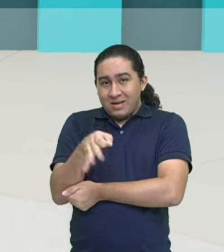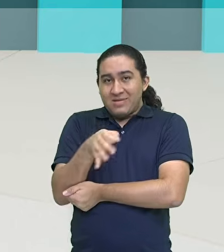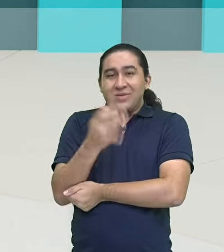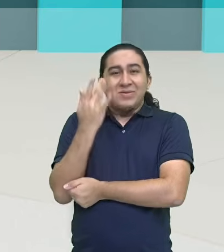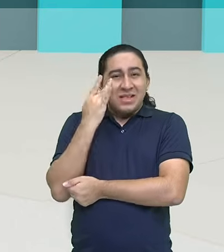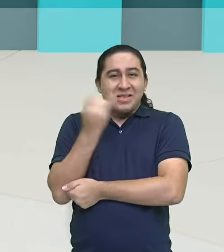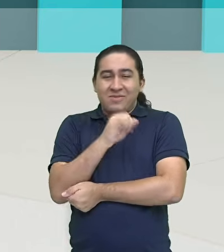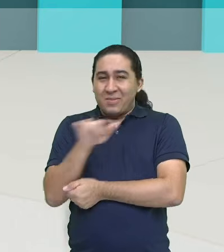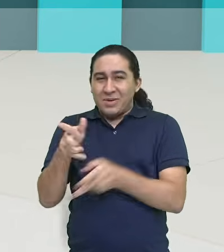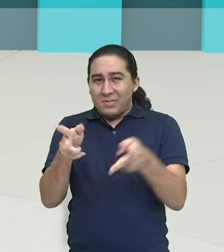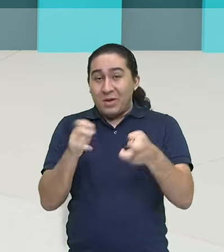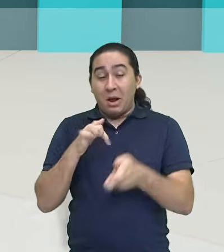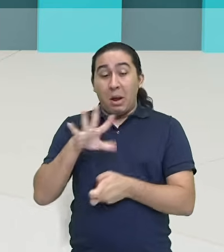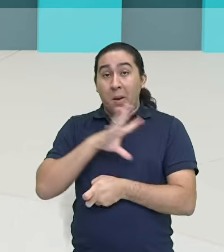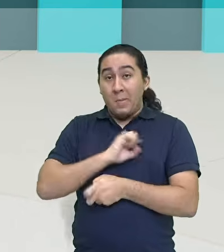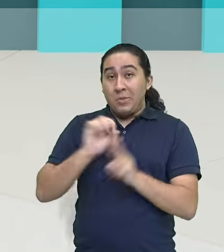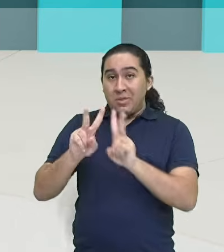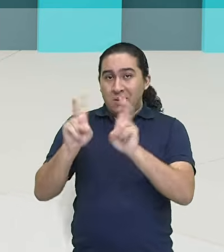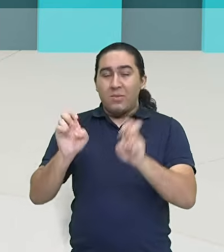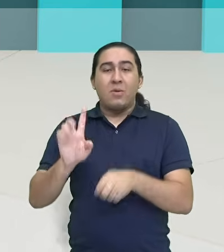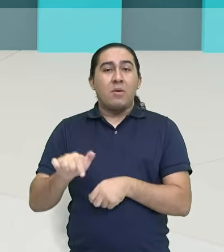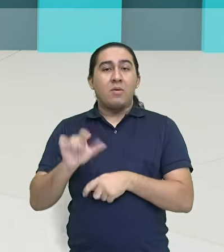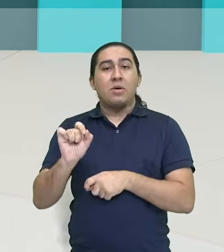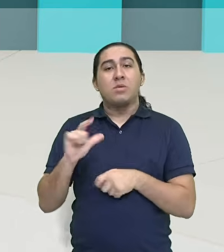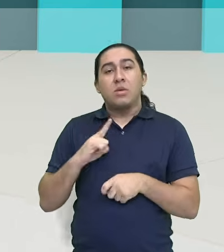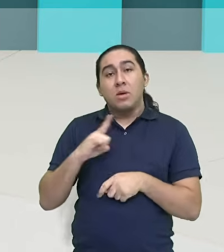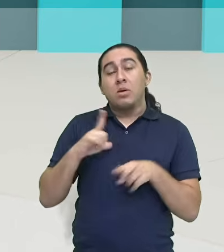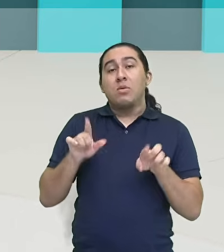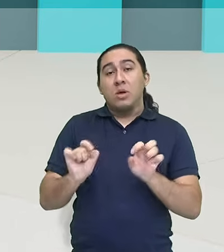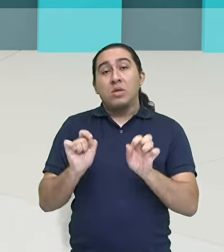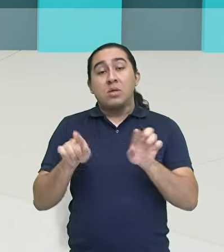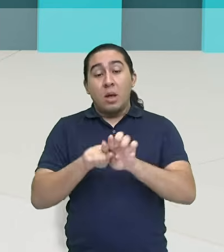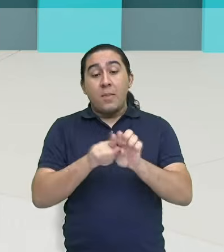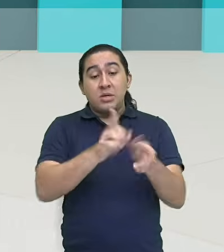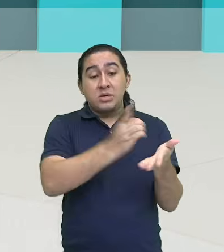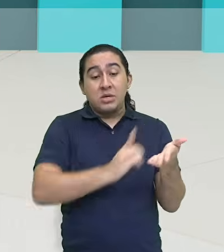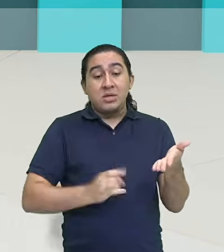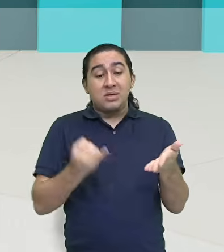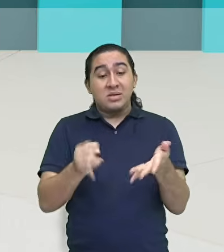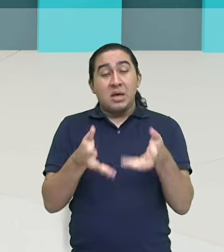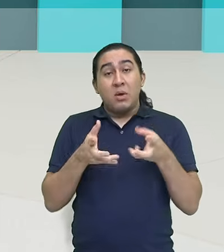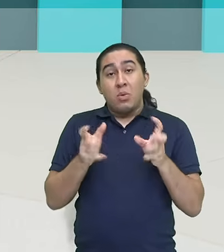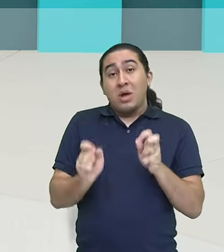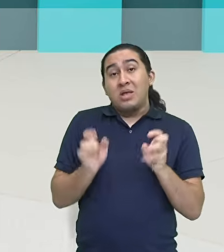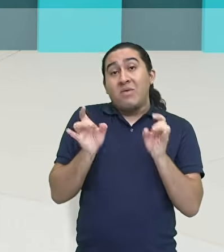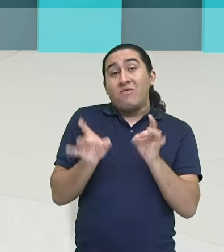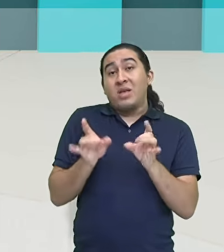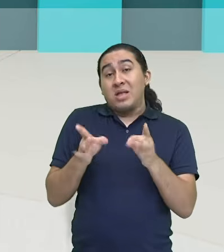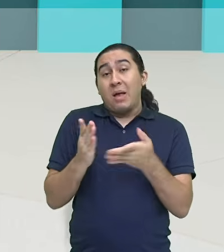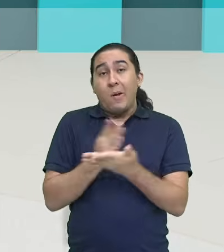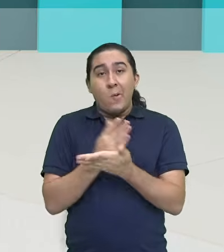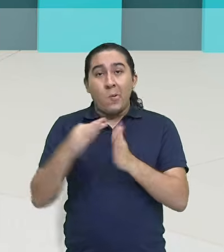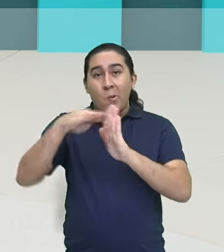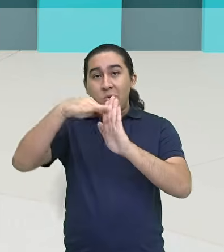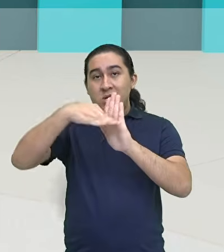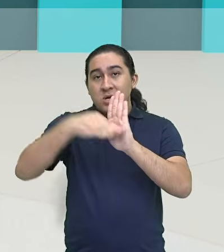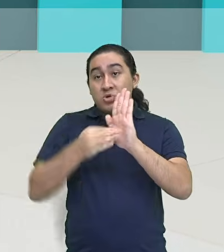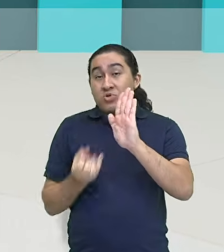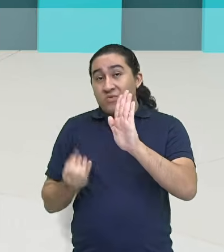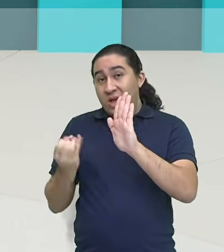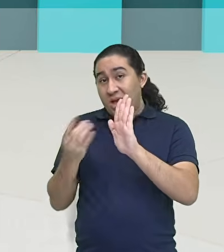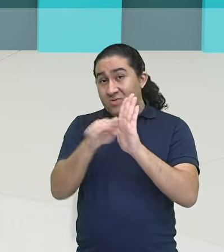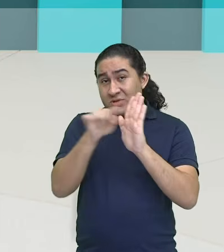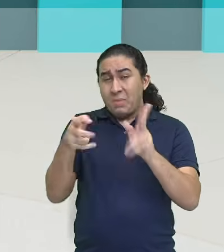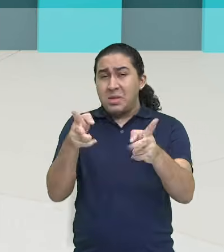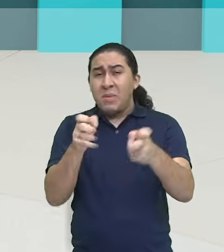já perceberam, não é? Eles também trabalham a dissertação, sobretudo quando eles querem vender ter um roteiro de viagem. Não sei se vocês já